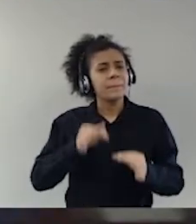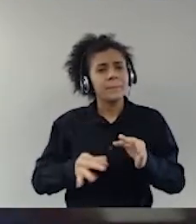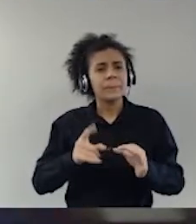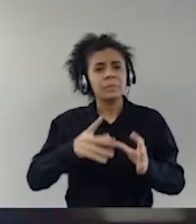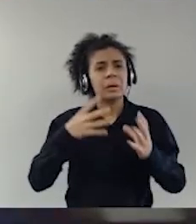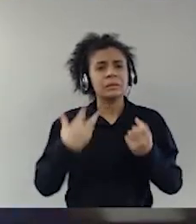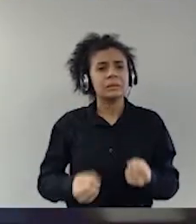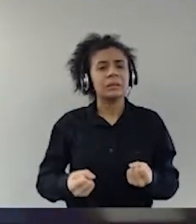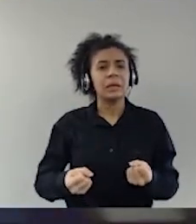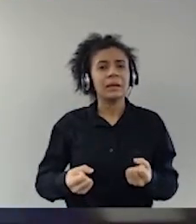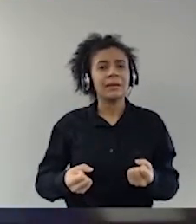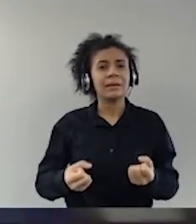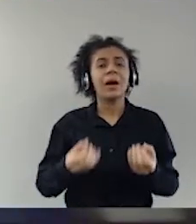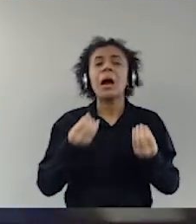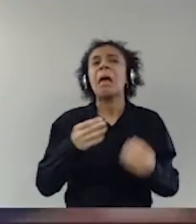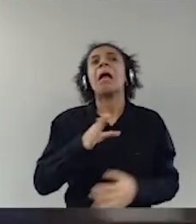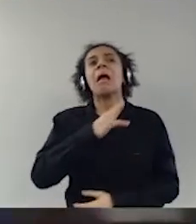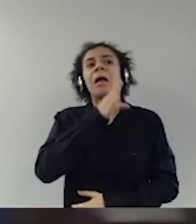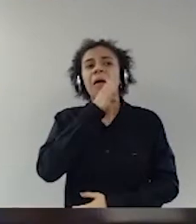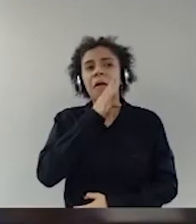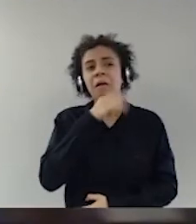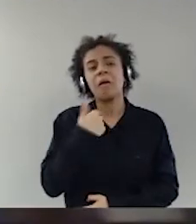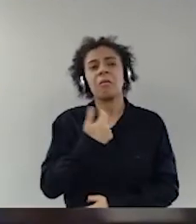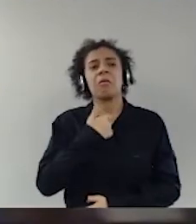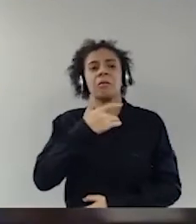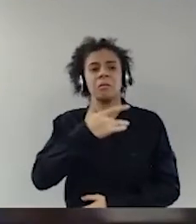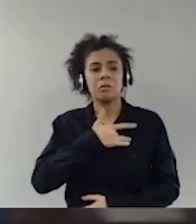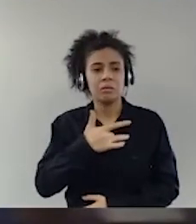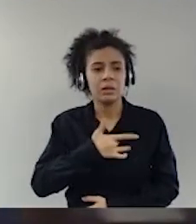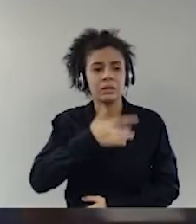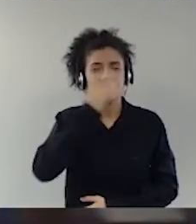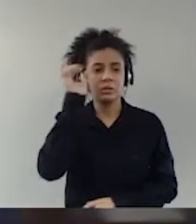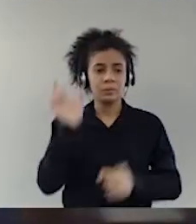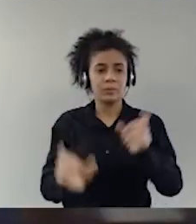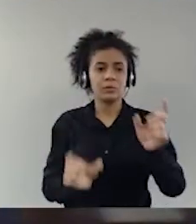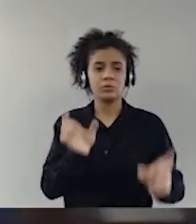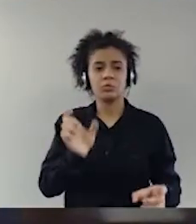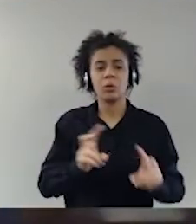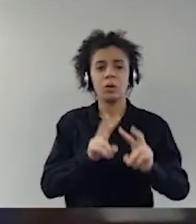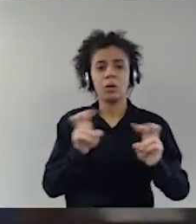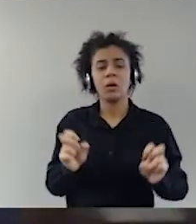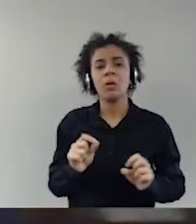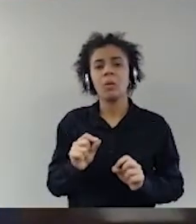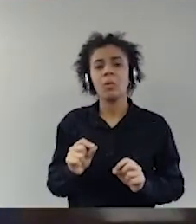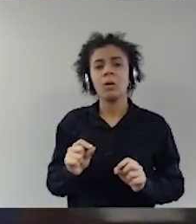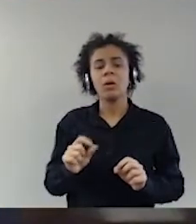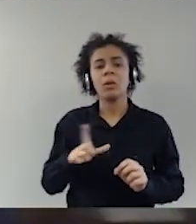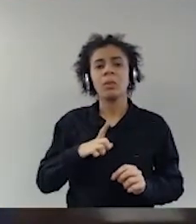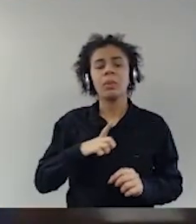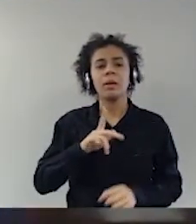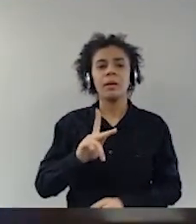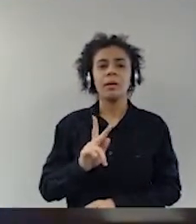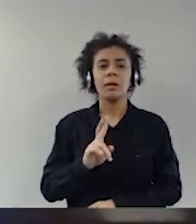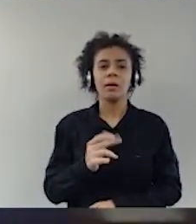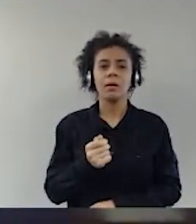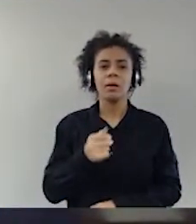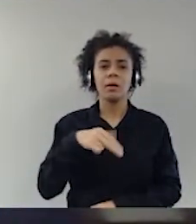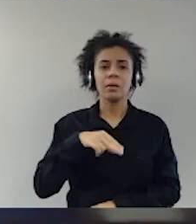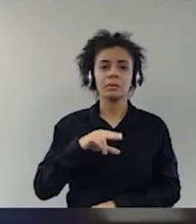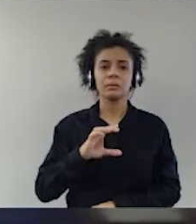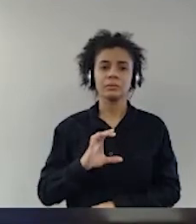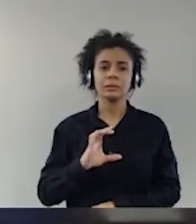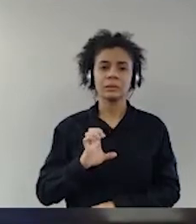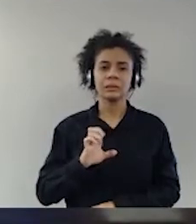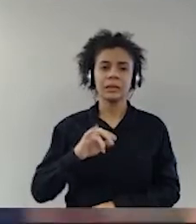mesmo dizendo que reconhece e se solidariza com as pessoas em relação a serem portadoras de hanseníase, ele não se